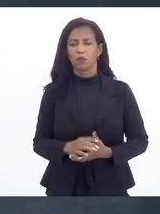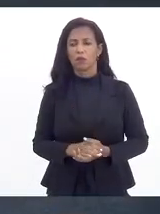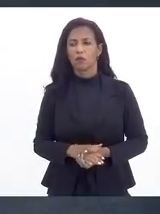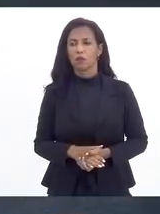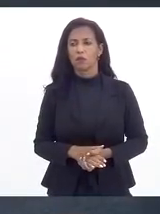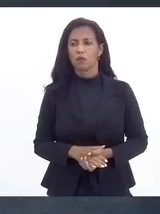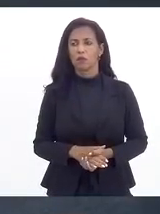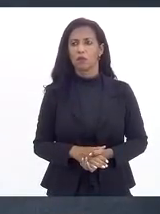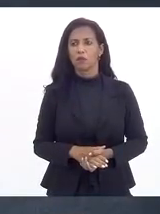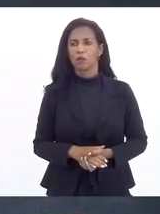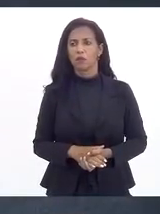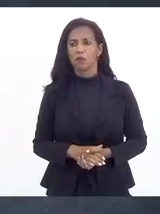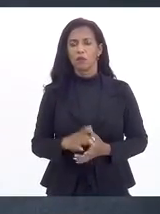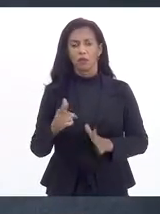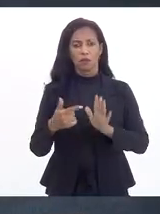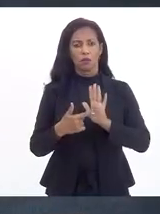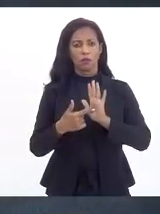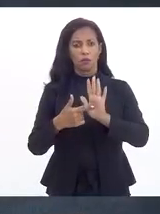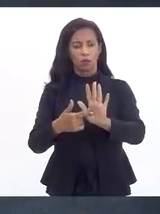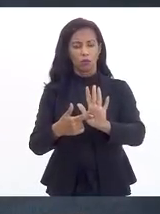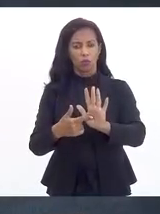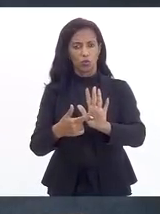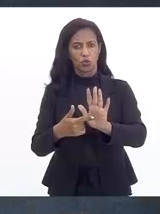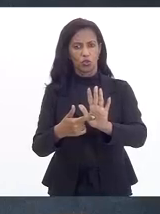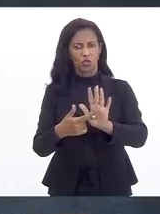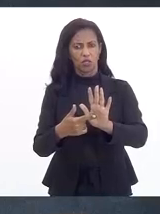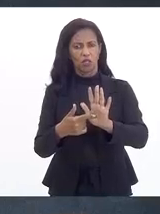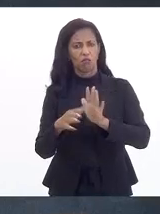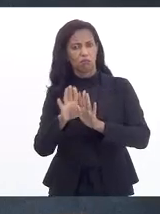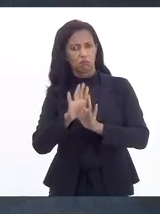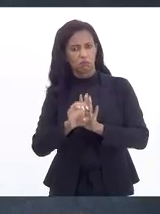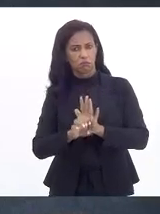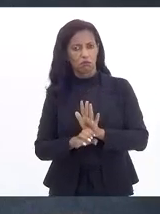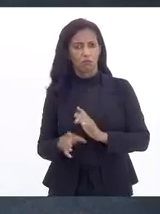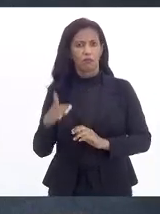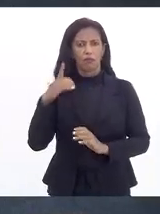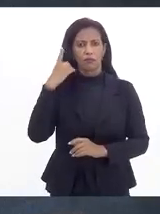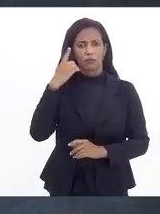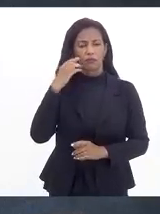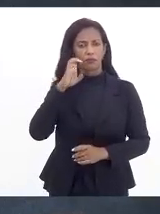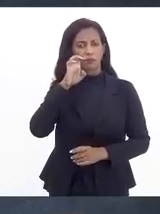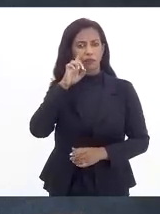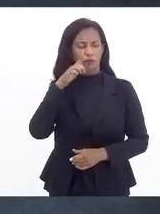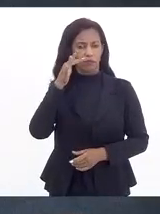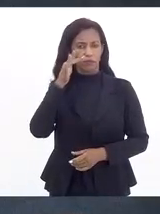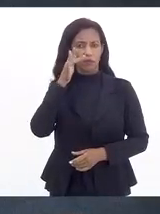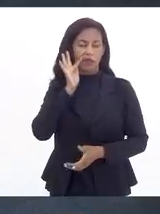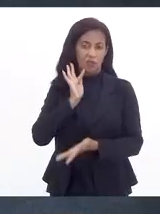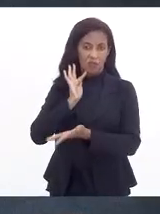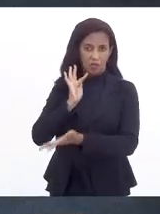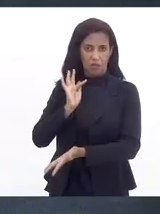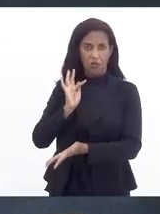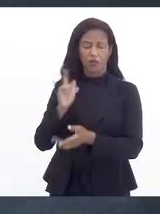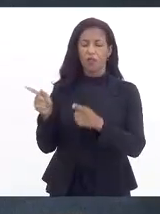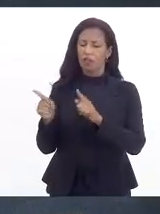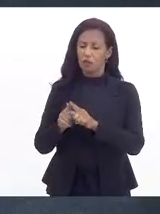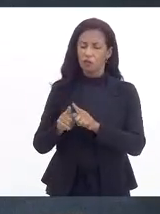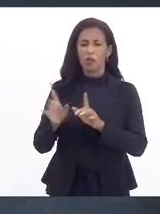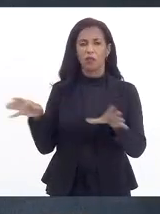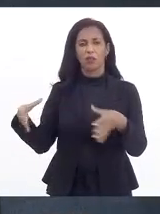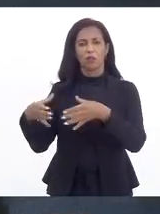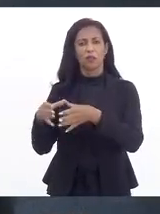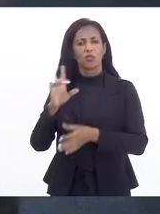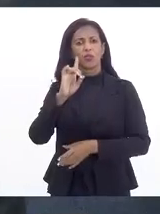pessoas que apresentei essa ponderação ao deputado Flávio Serafini. Eu sei, inclusive, que a Comissão